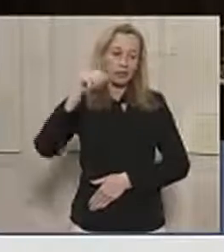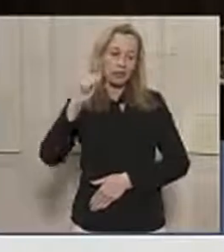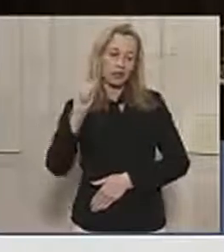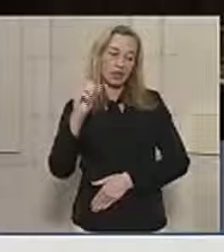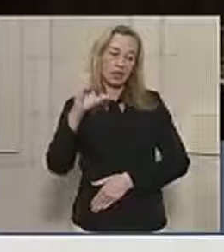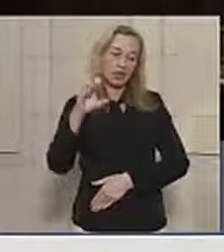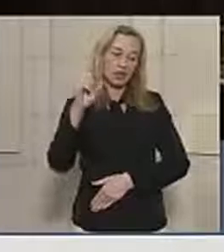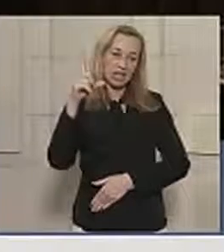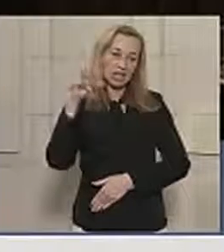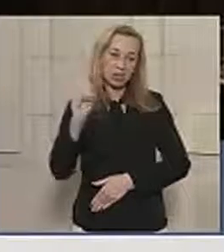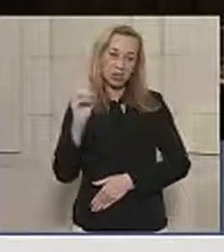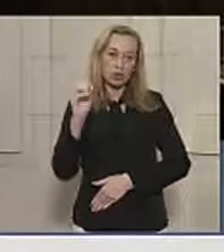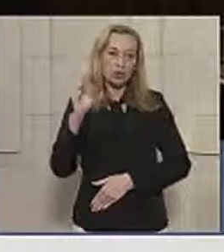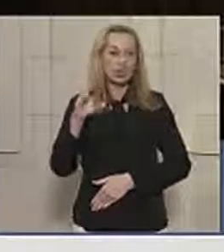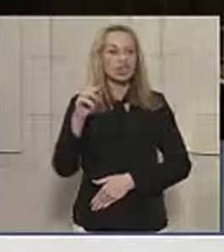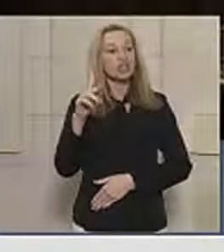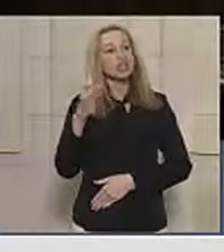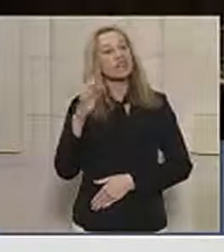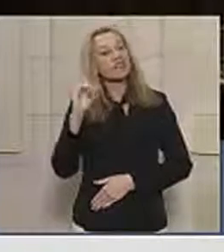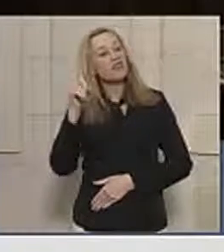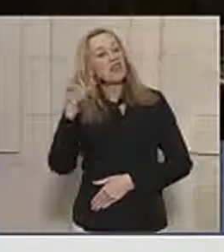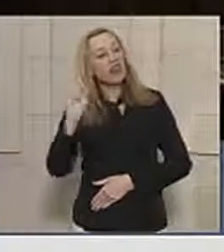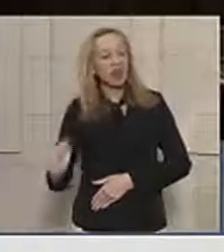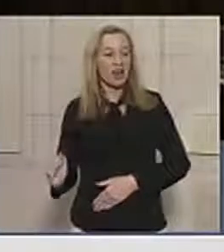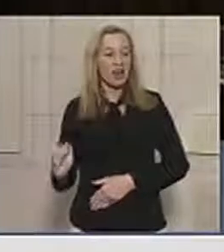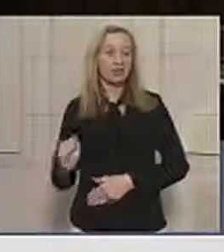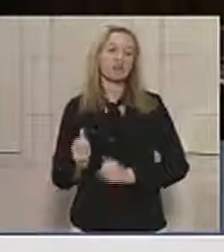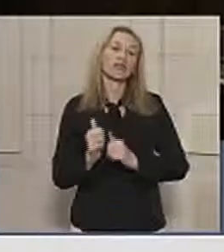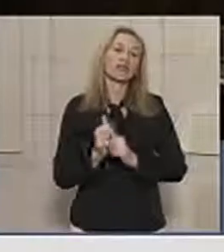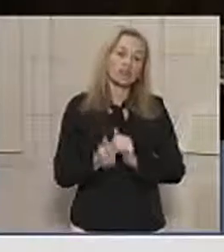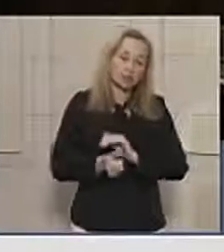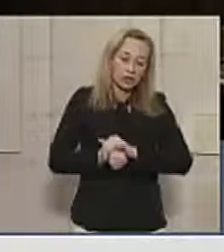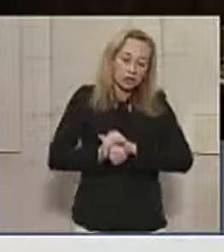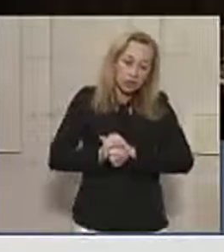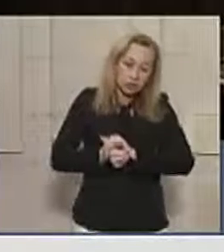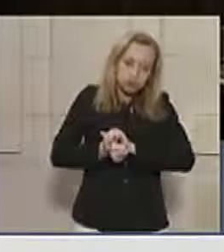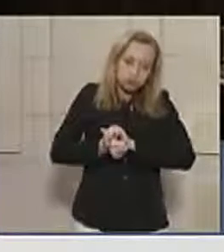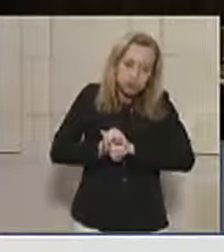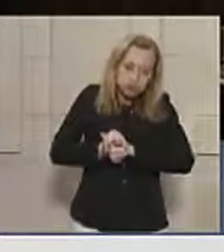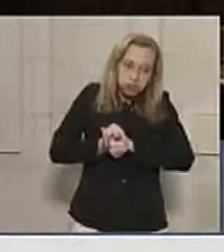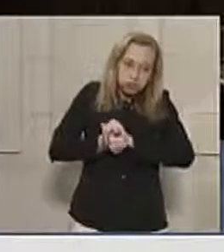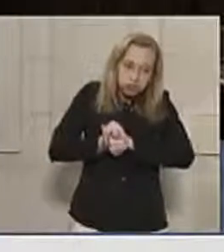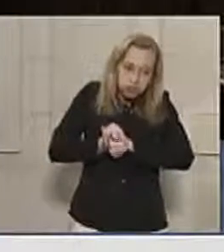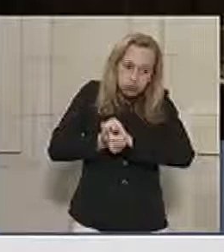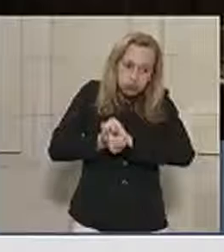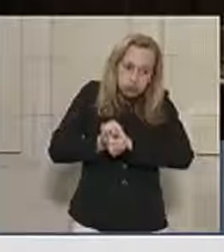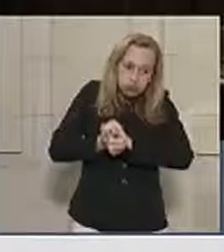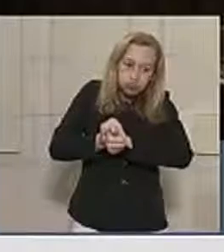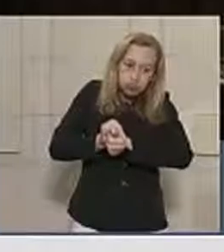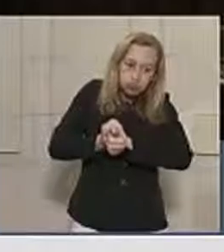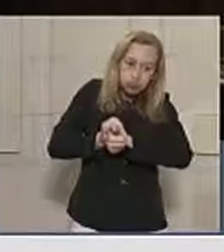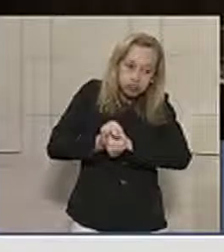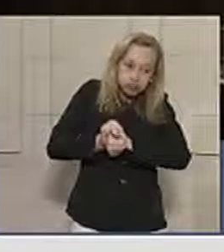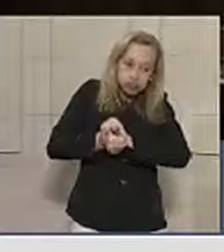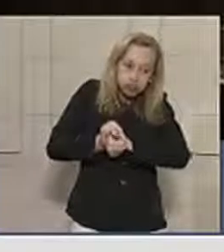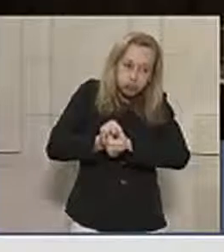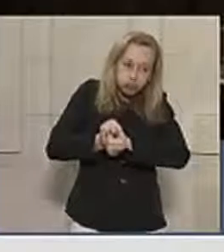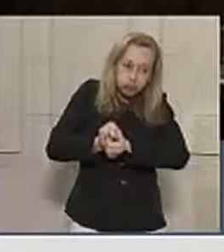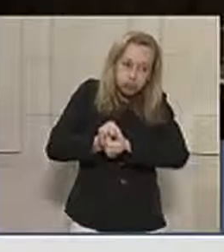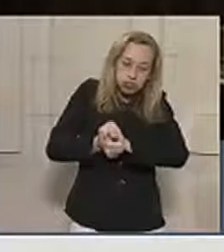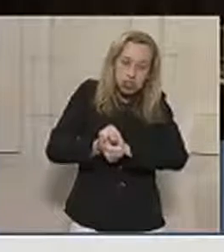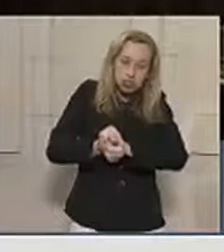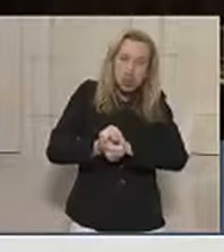prefeito Marcelo Crivella, ela vem se arrastando já praticamente logo após o início do